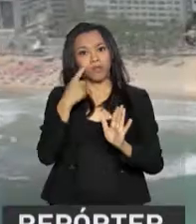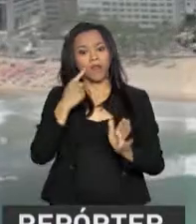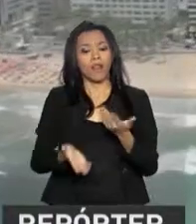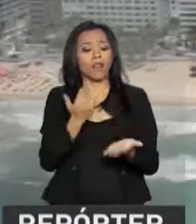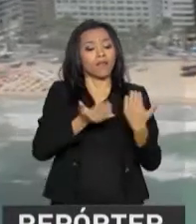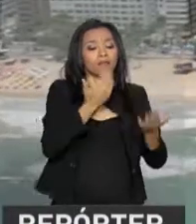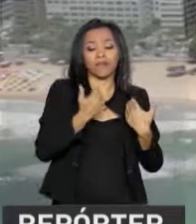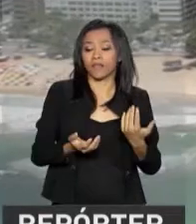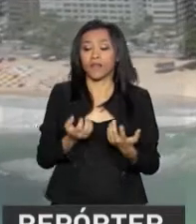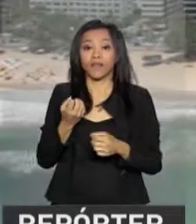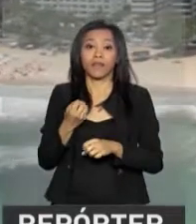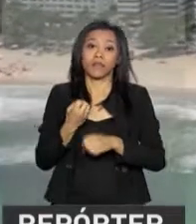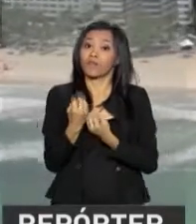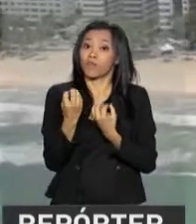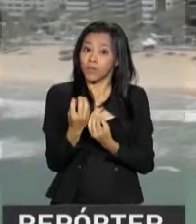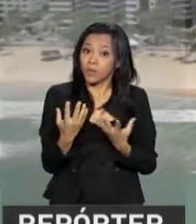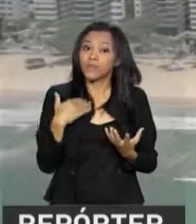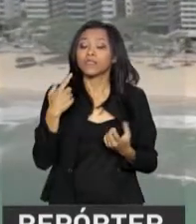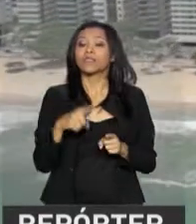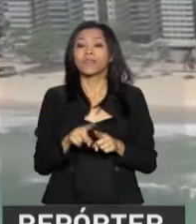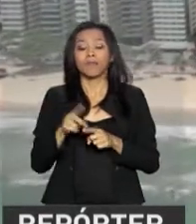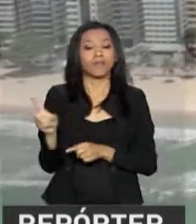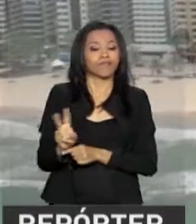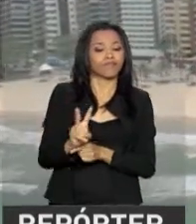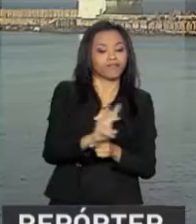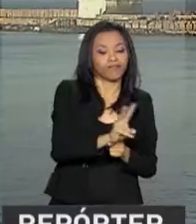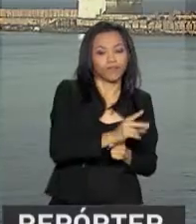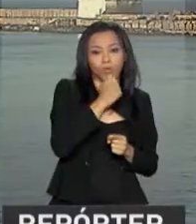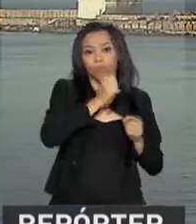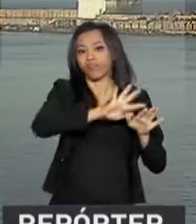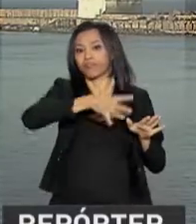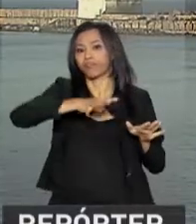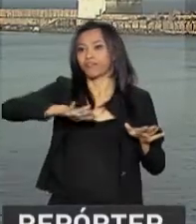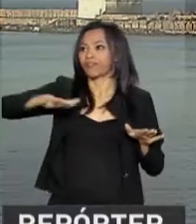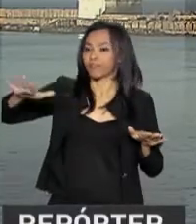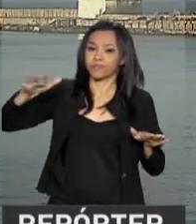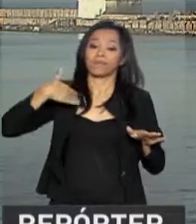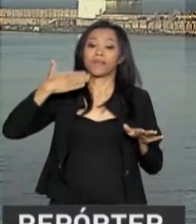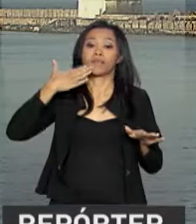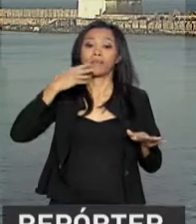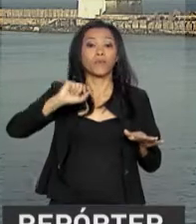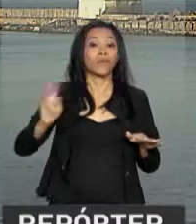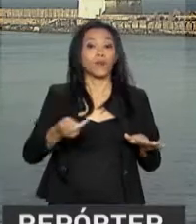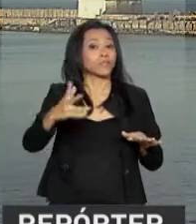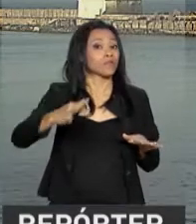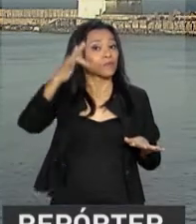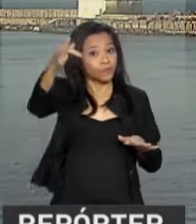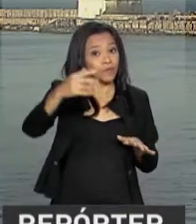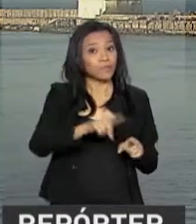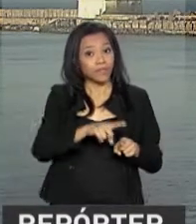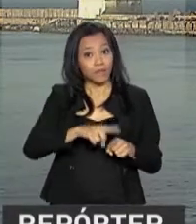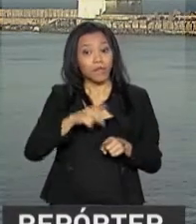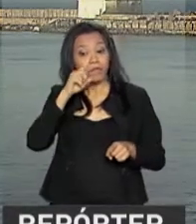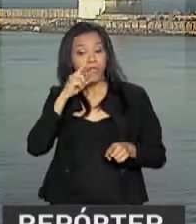e permite o diagnóstico e monitoramento da zona costeira marinha com a projeção dos cenários futuros e mapeamento dos